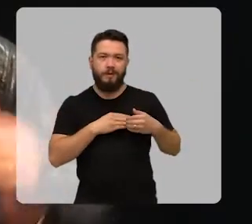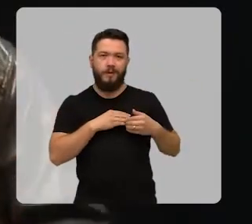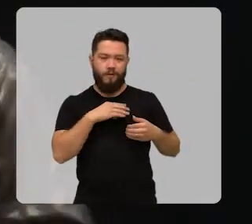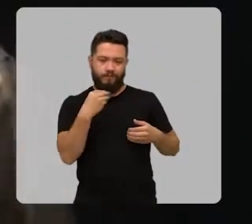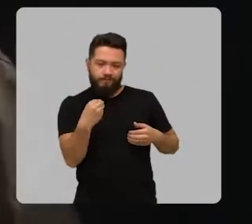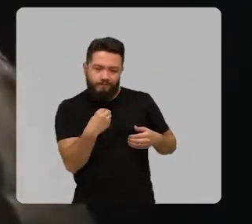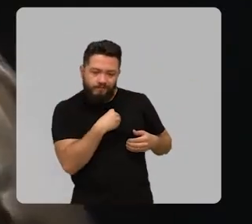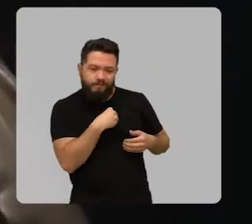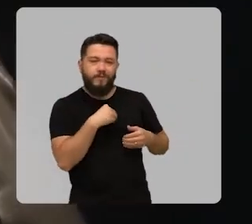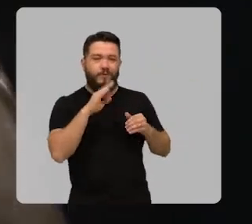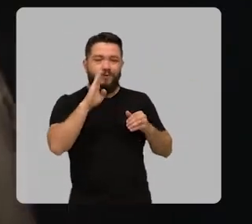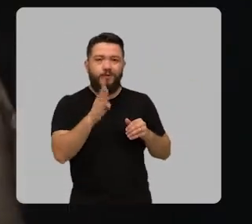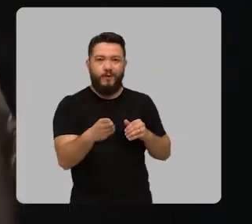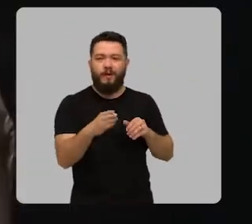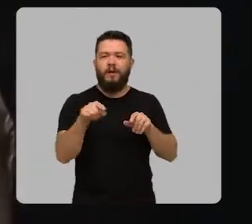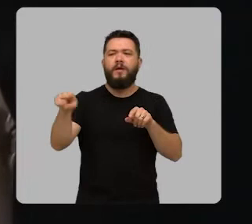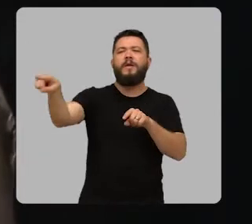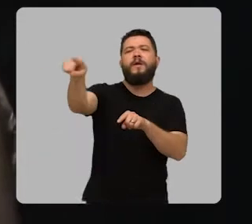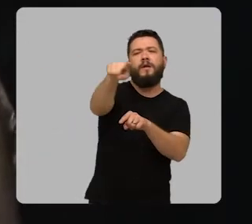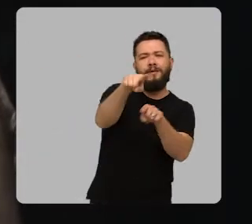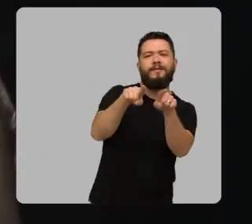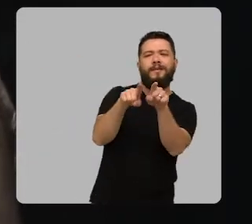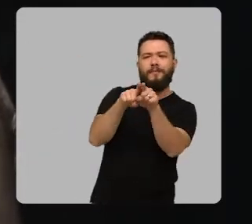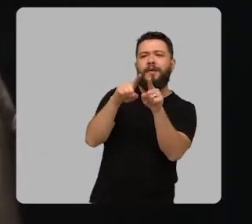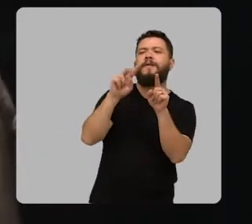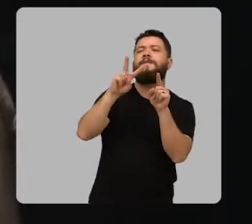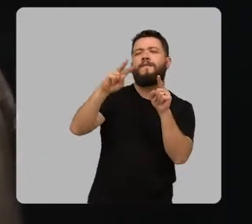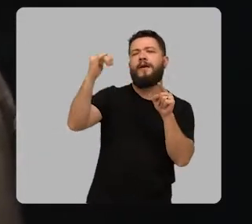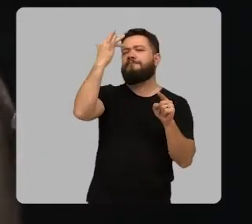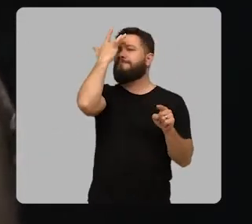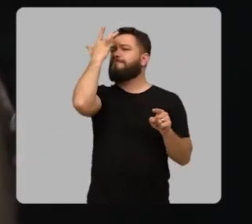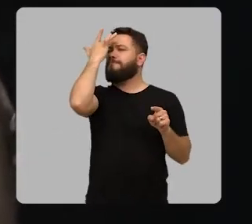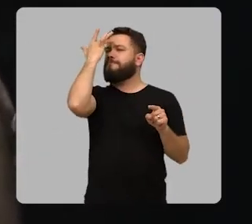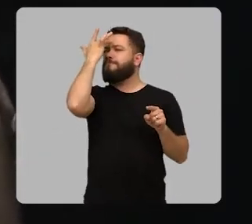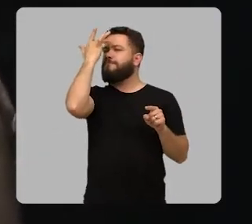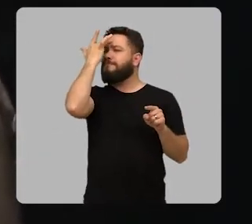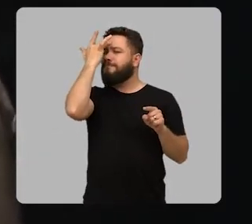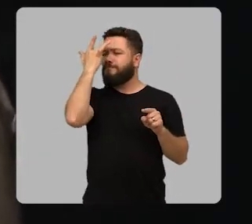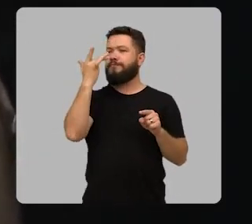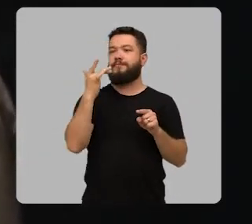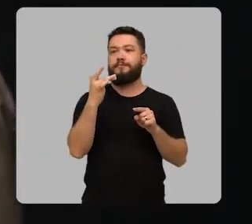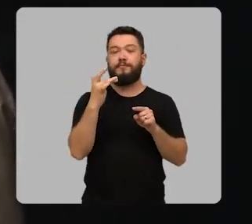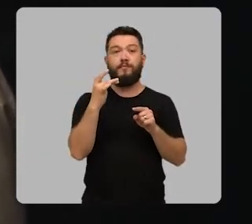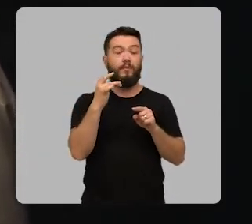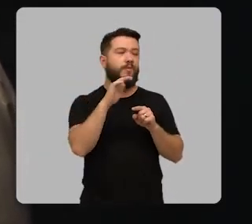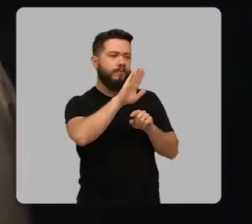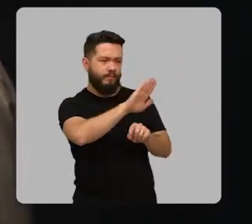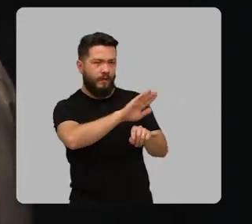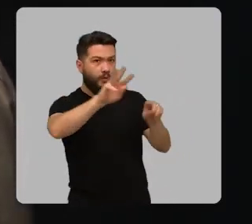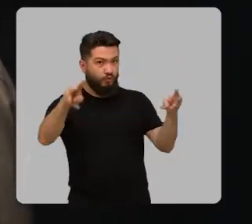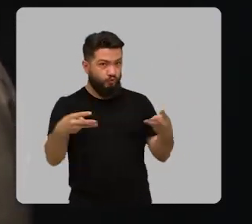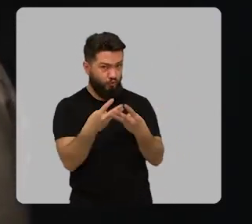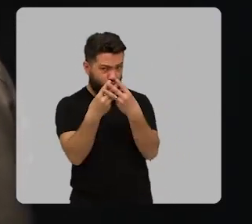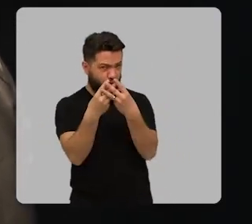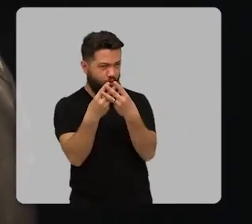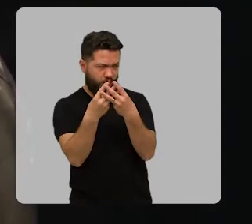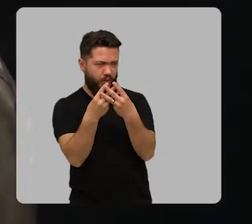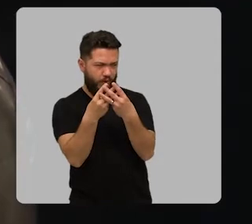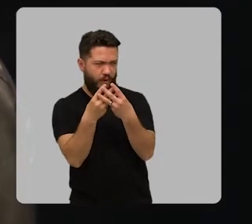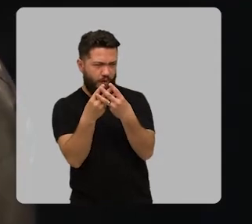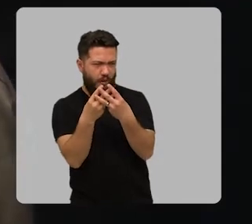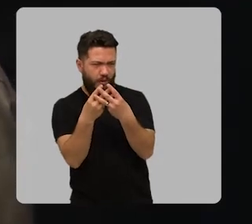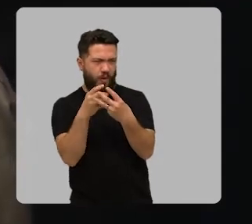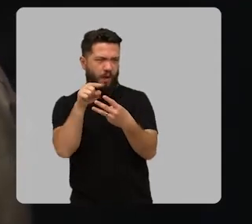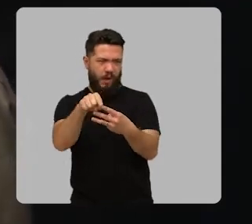e para a nossa plateia aqui também e a segunda é além dos judeus que a senhora tenha conhecimento além do